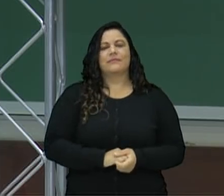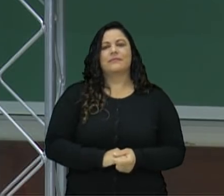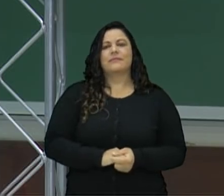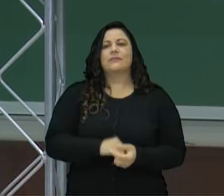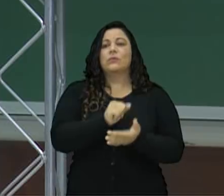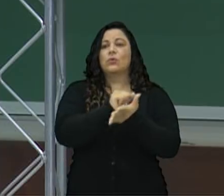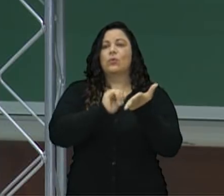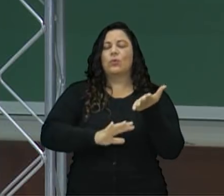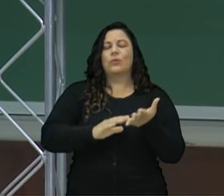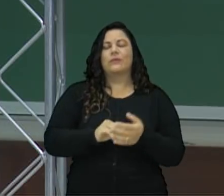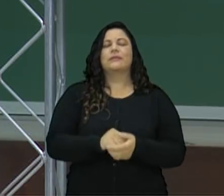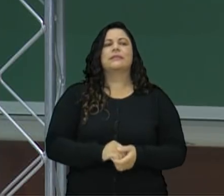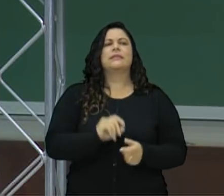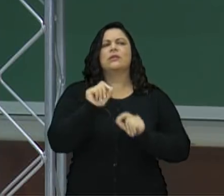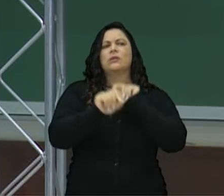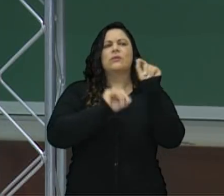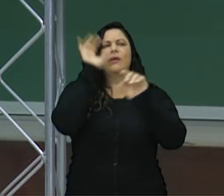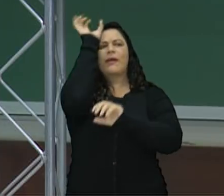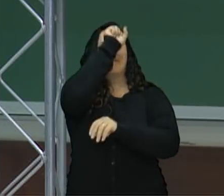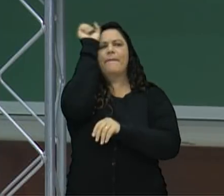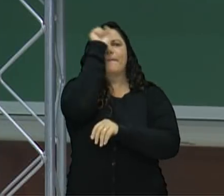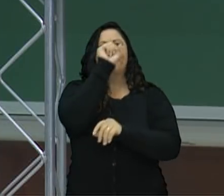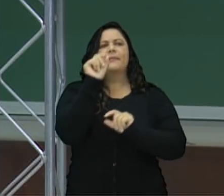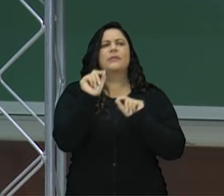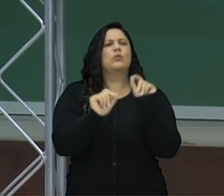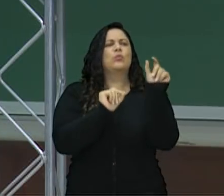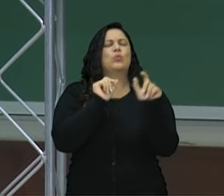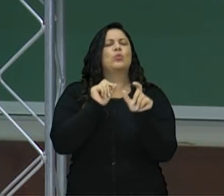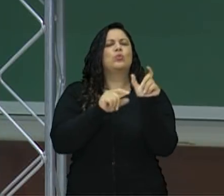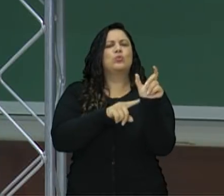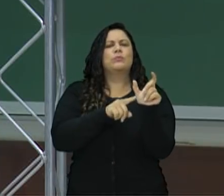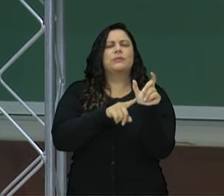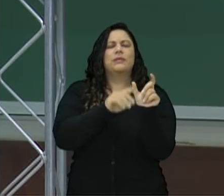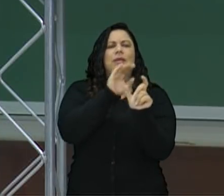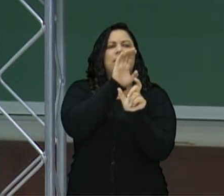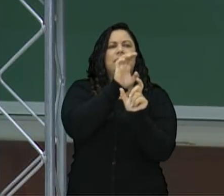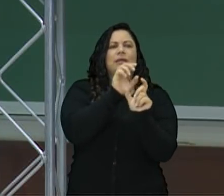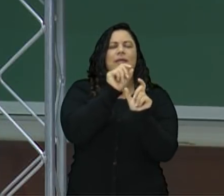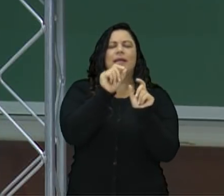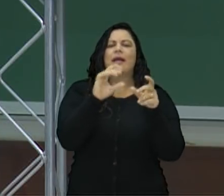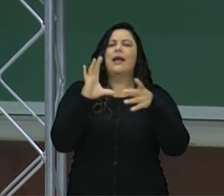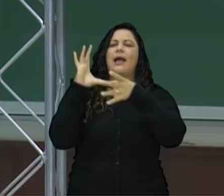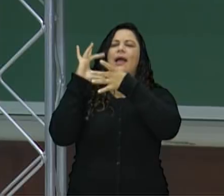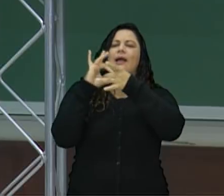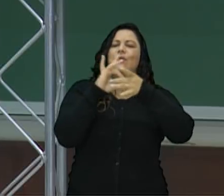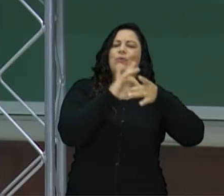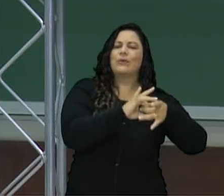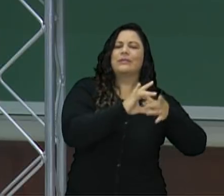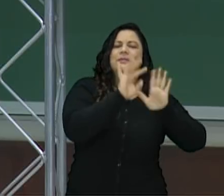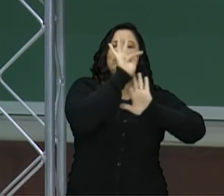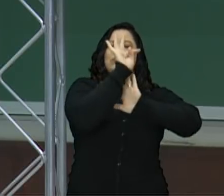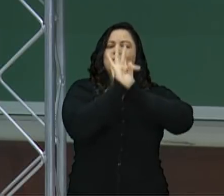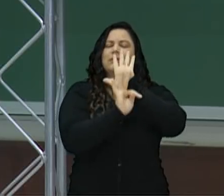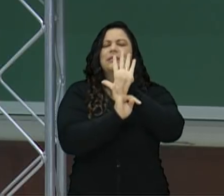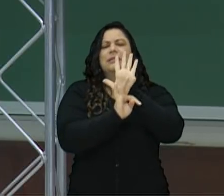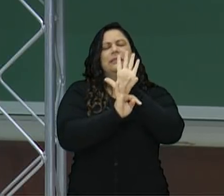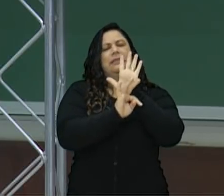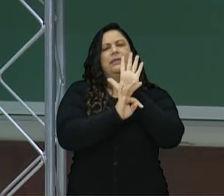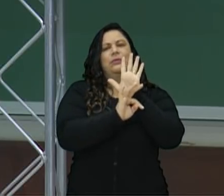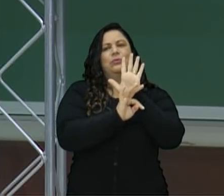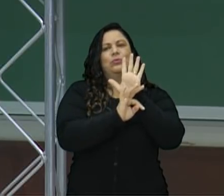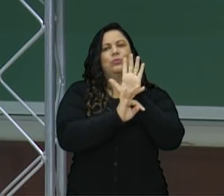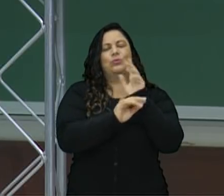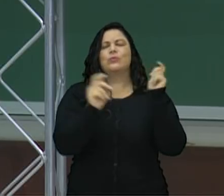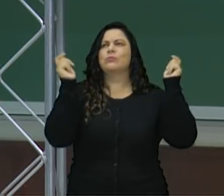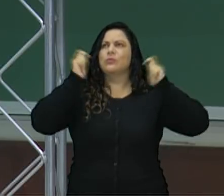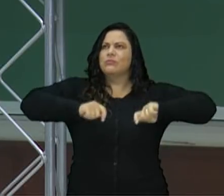exercícios. Agora a gente vai aprender aqui um pouco mais sobre a questão da coesão textual, né, já que surgiu aqui essa